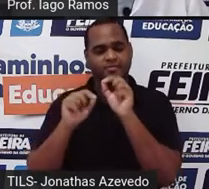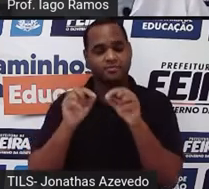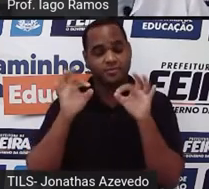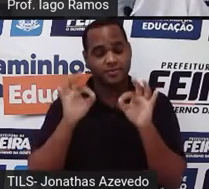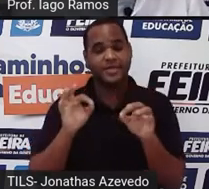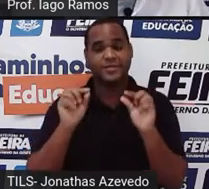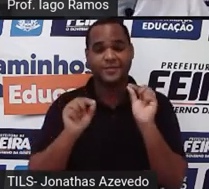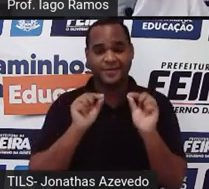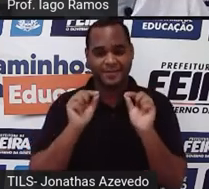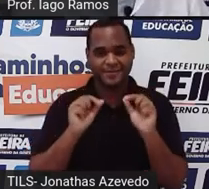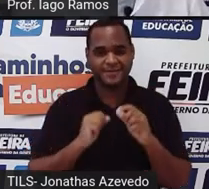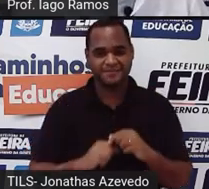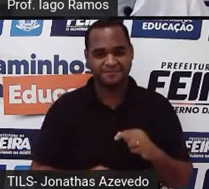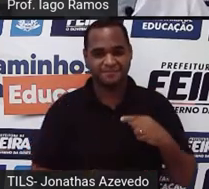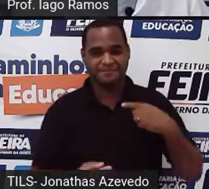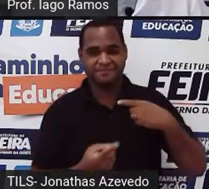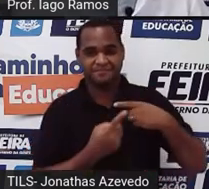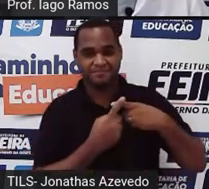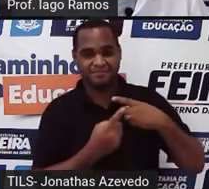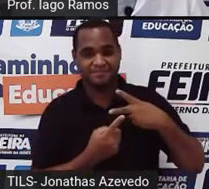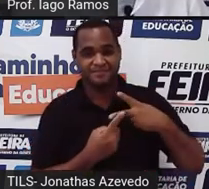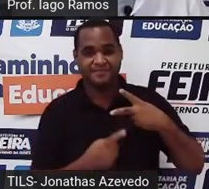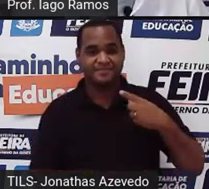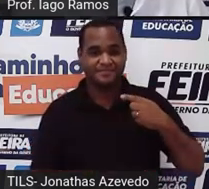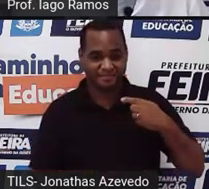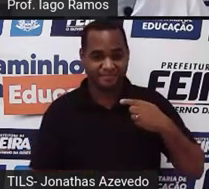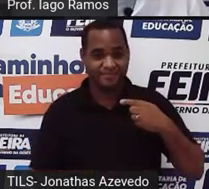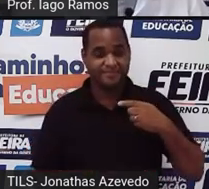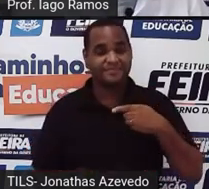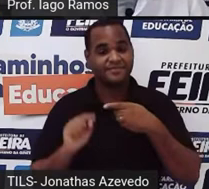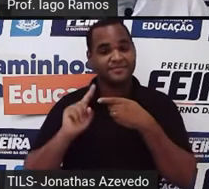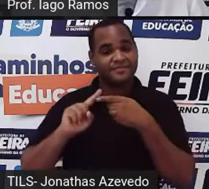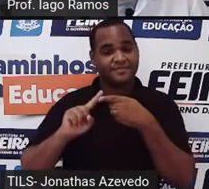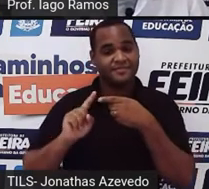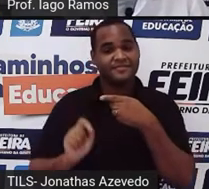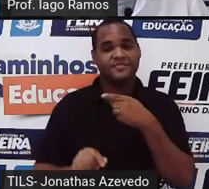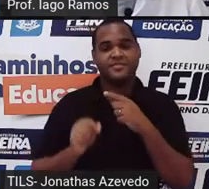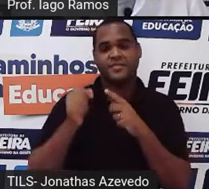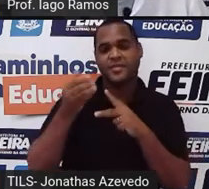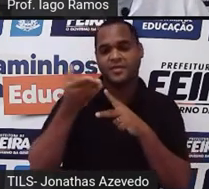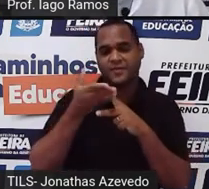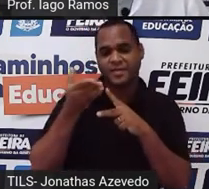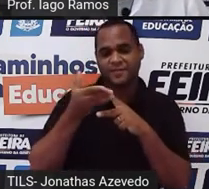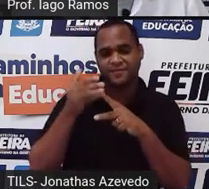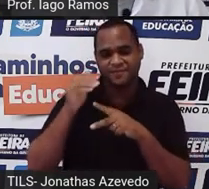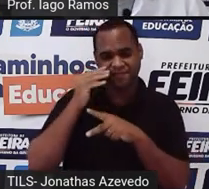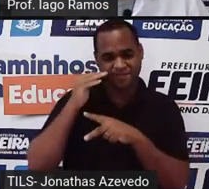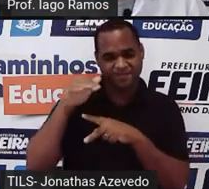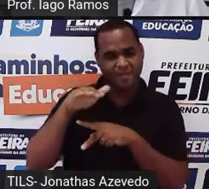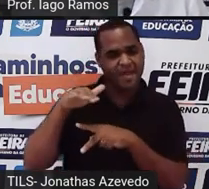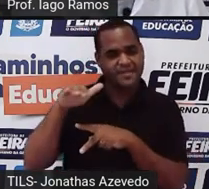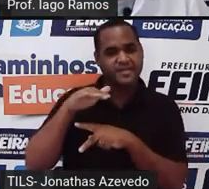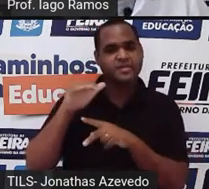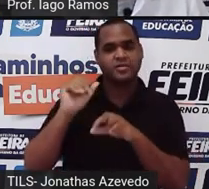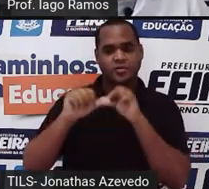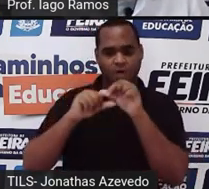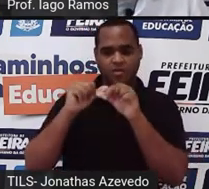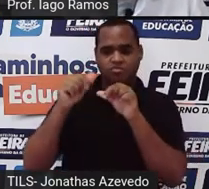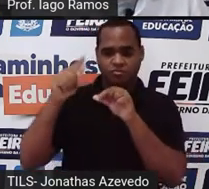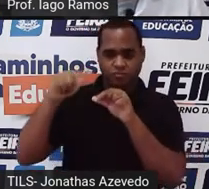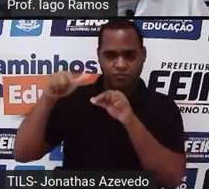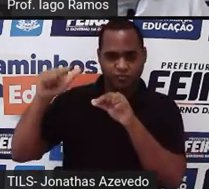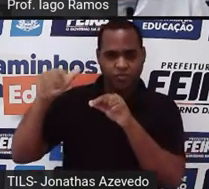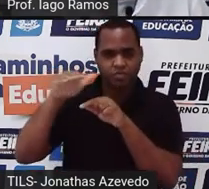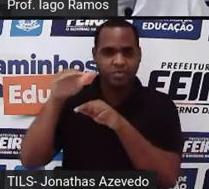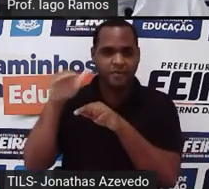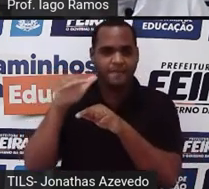aí, há duas opções ali na tela. No item A, dividir as bases e repetir o expoente. Item